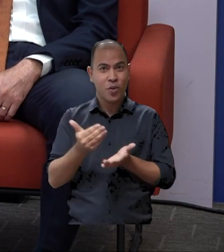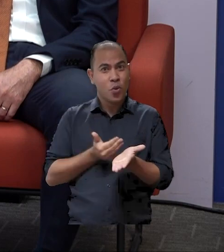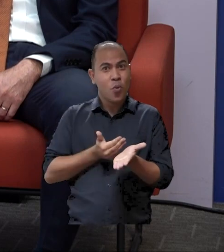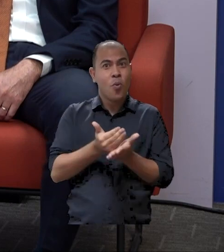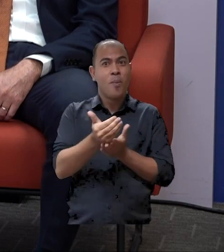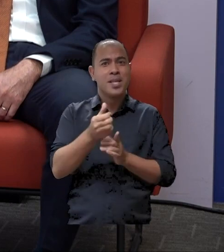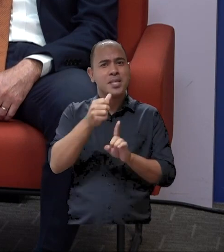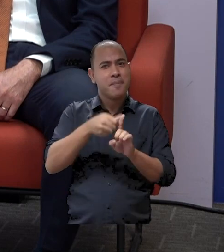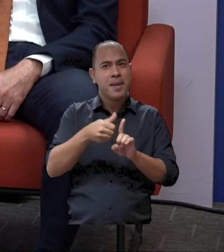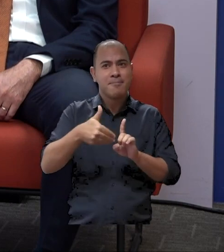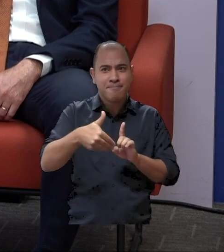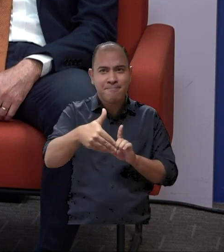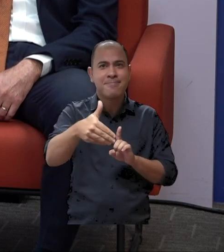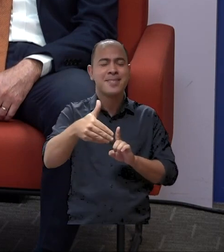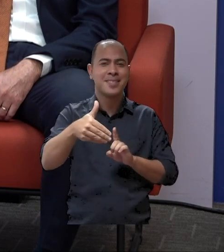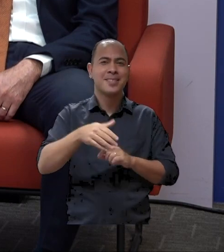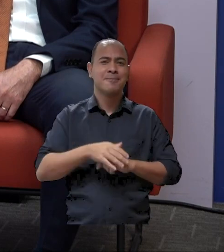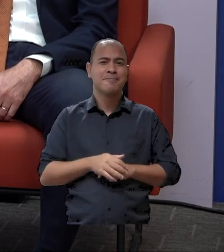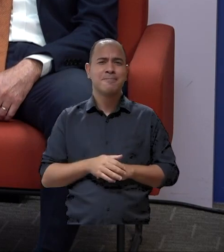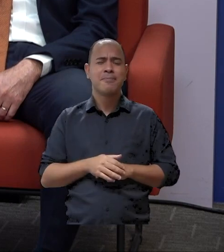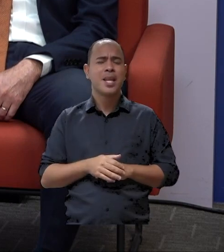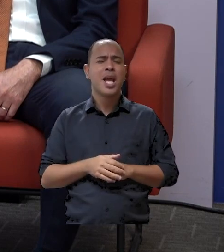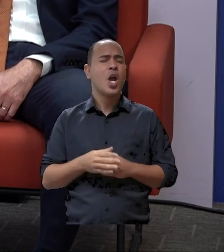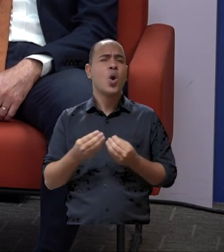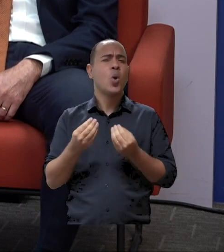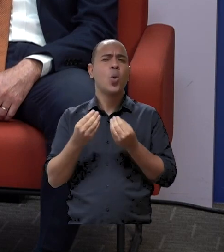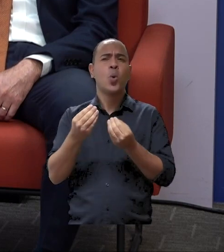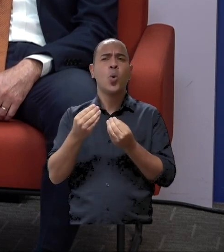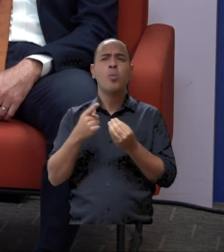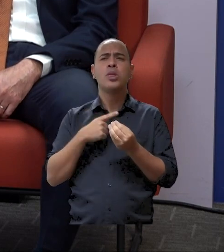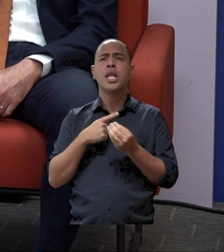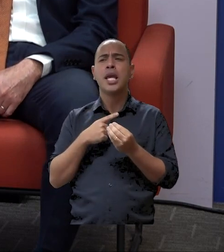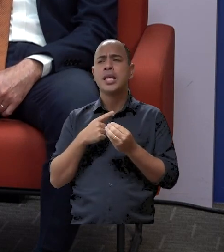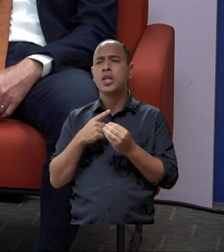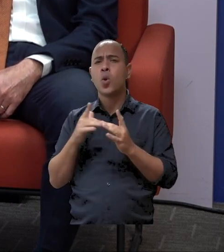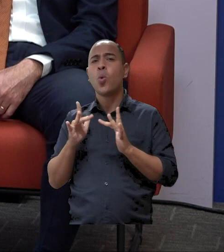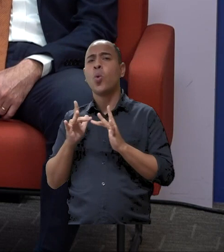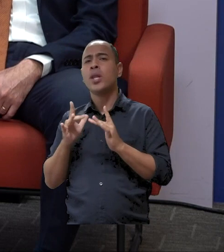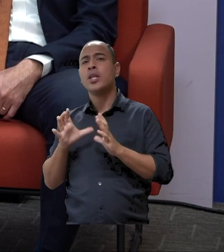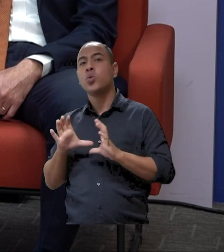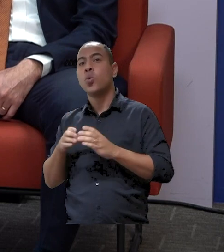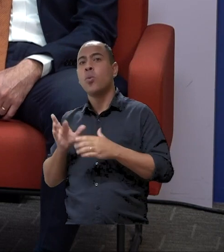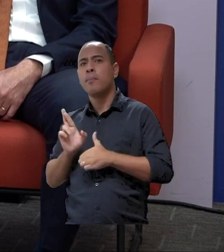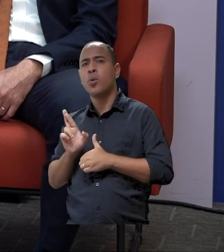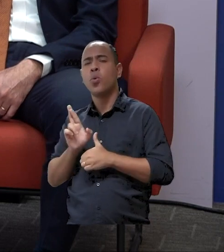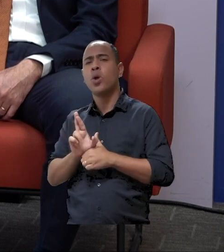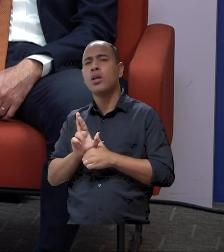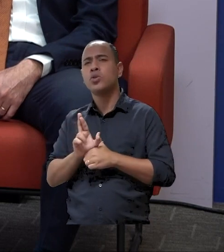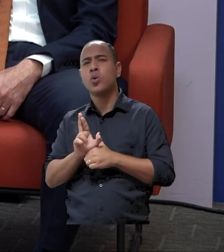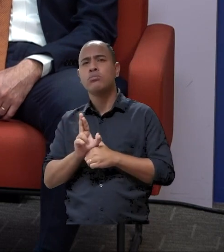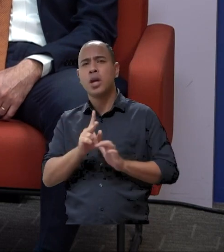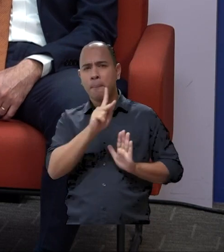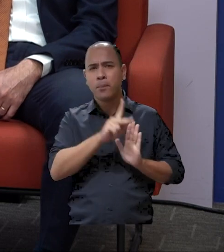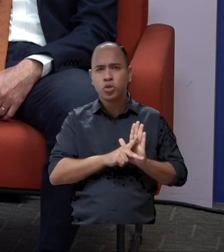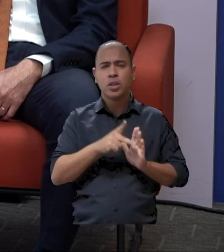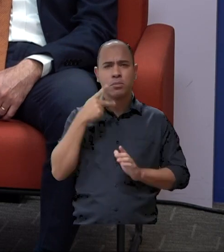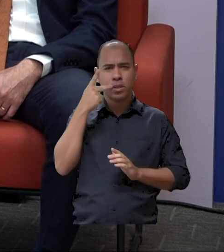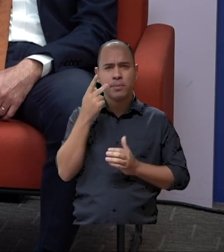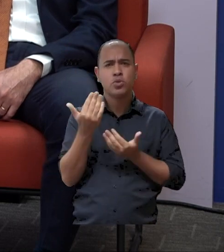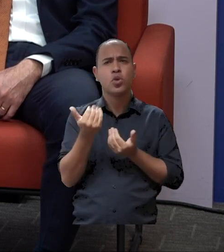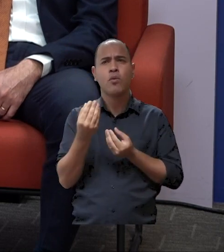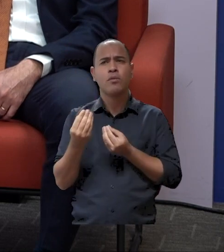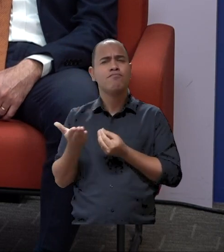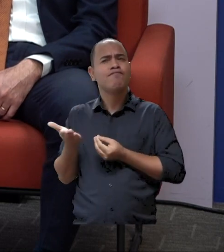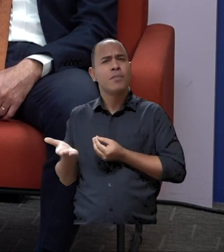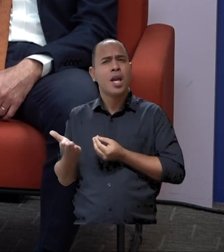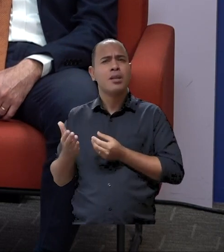no segundo semestre aqui na casa. E como que vai ser esse contato diretamente da Procuradoria com o projeto? Quais vão ser as